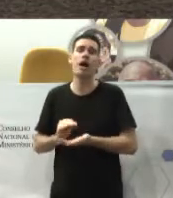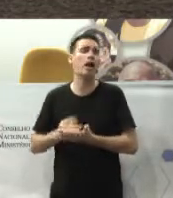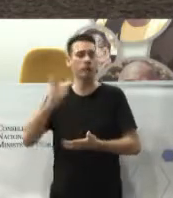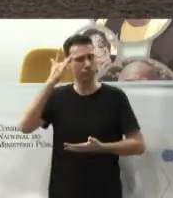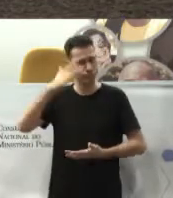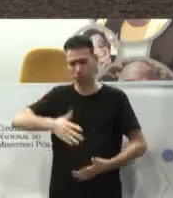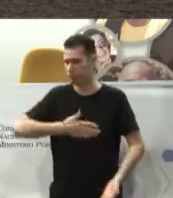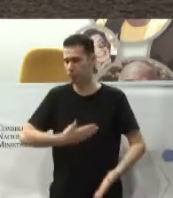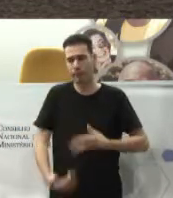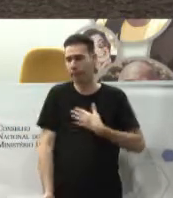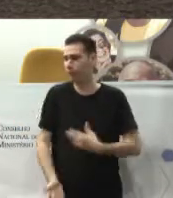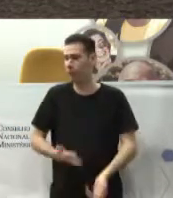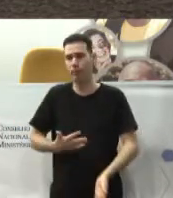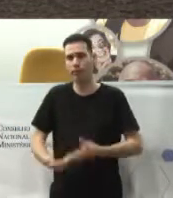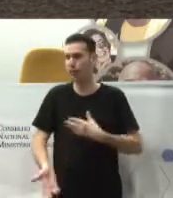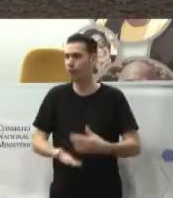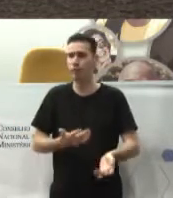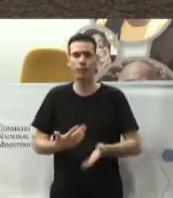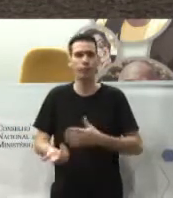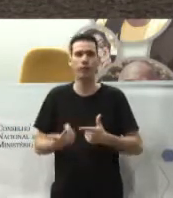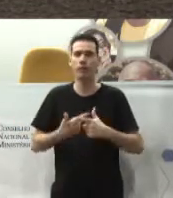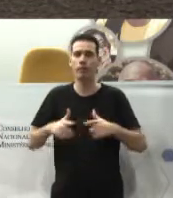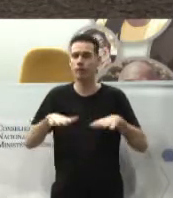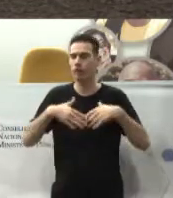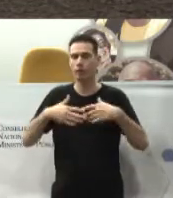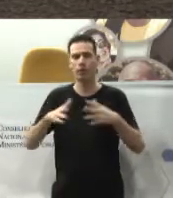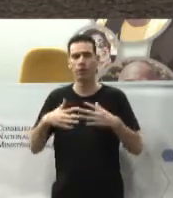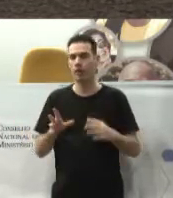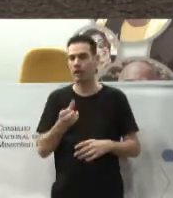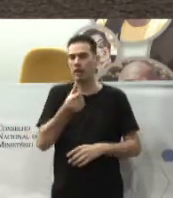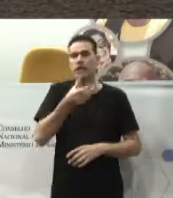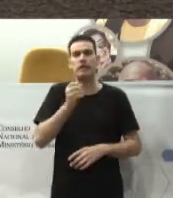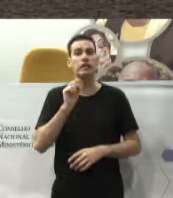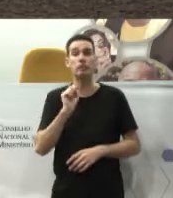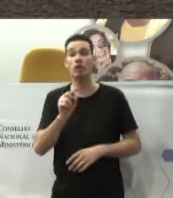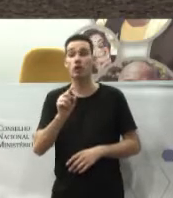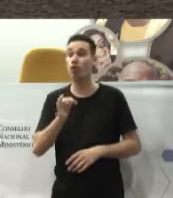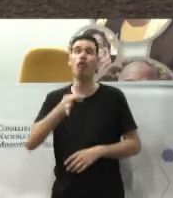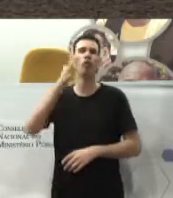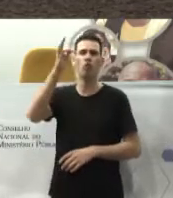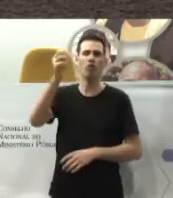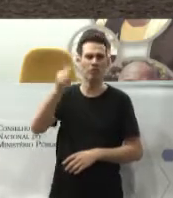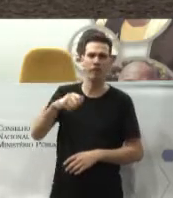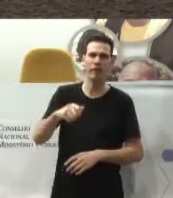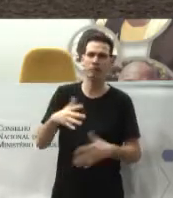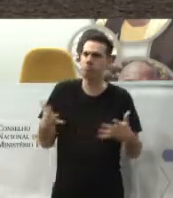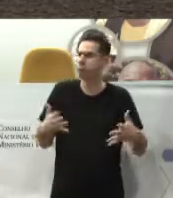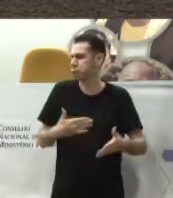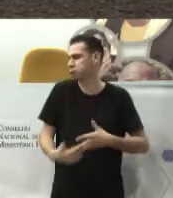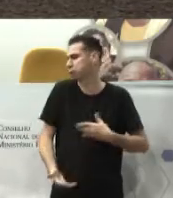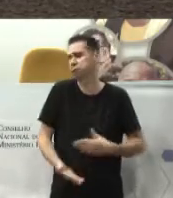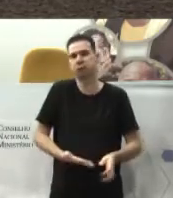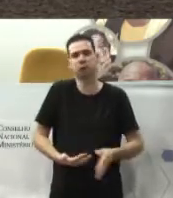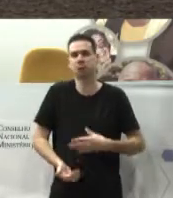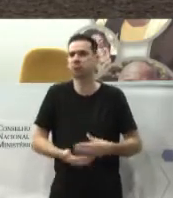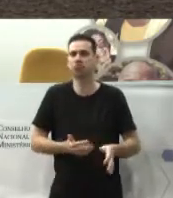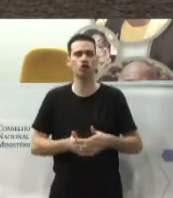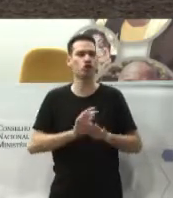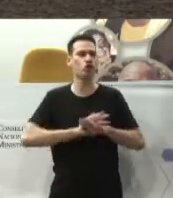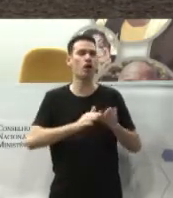me importa se essas 60 mil são suficientes para o futuro, não me importa nada. Eu simplesmente